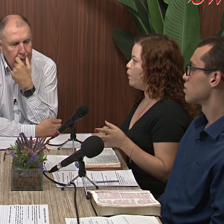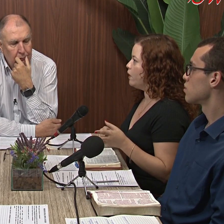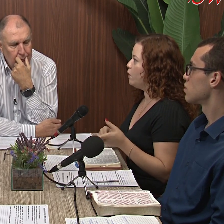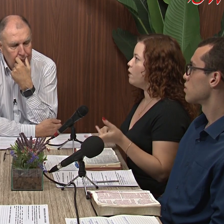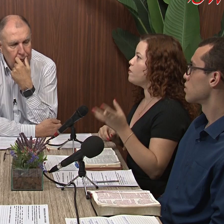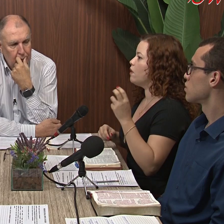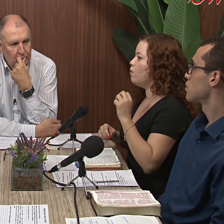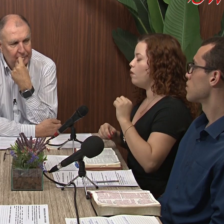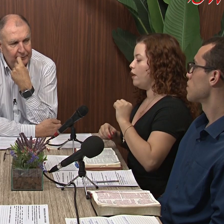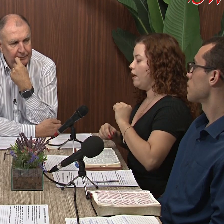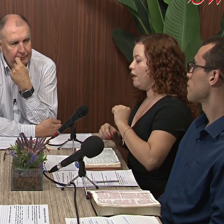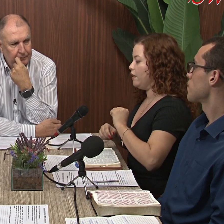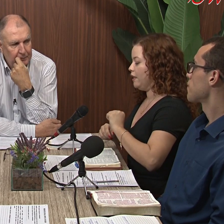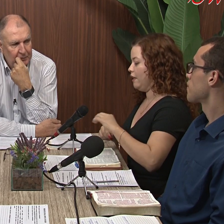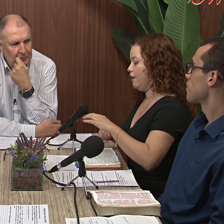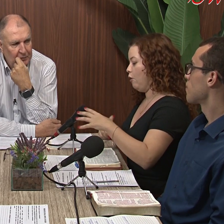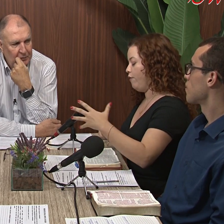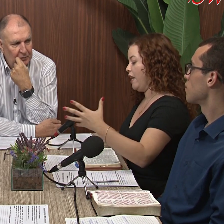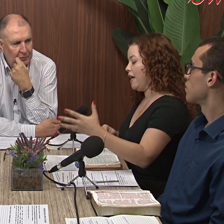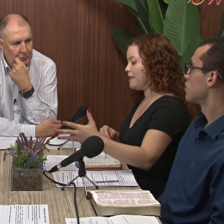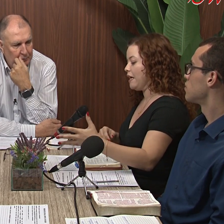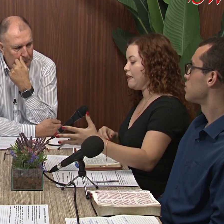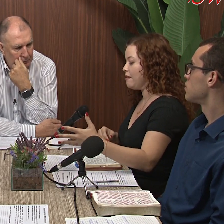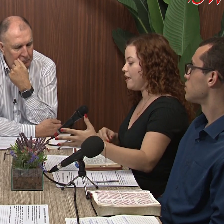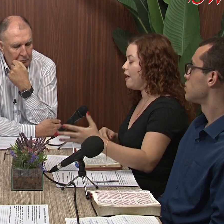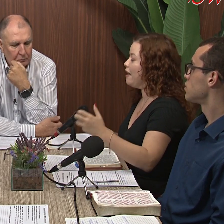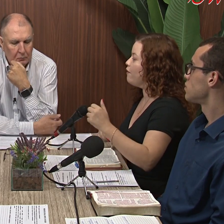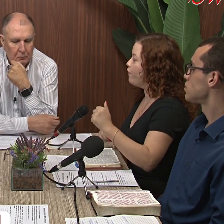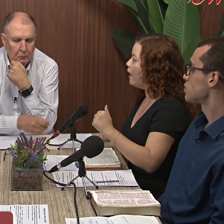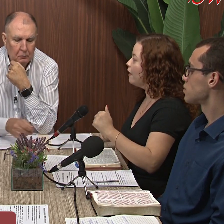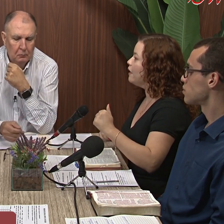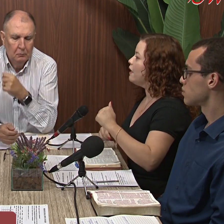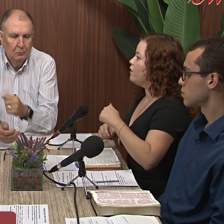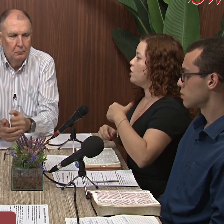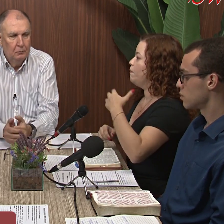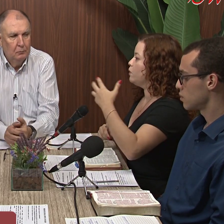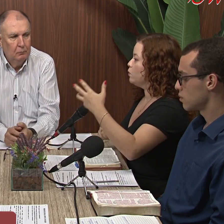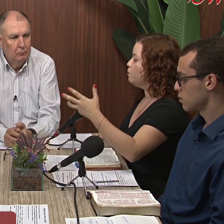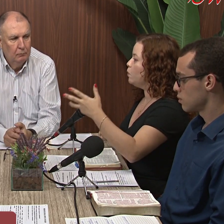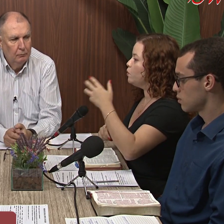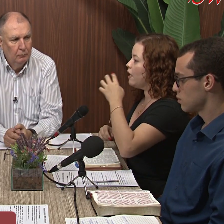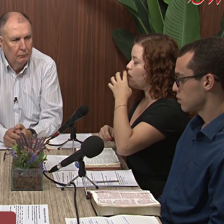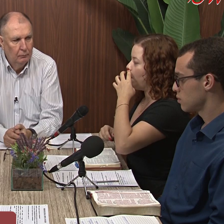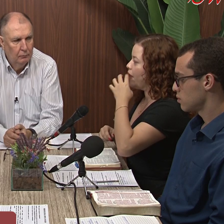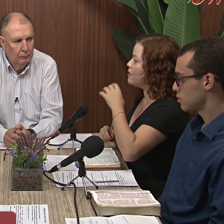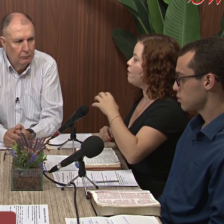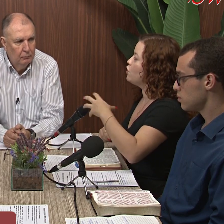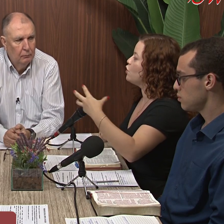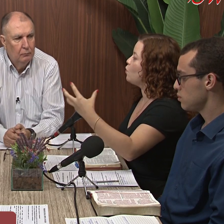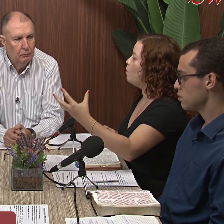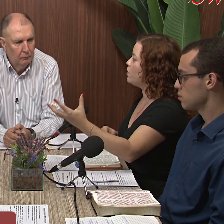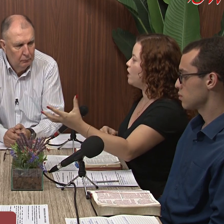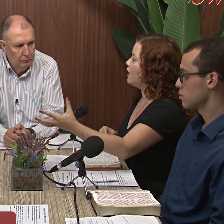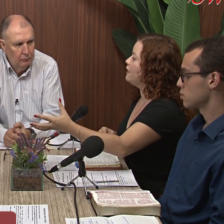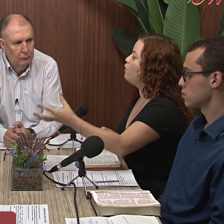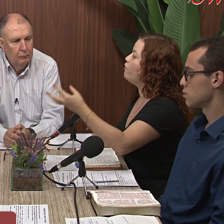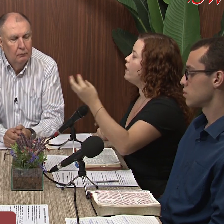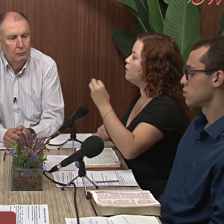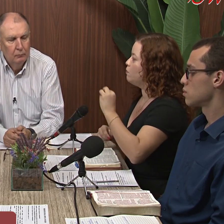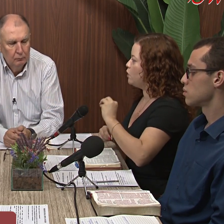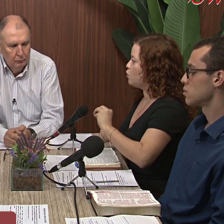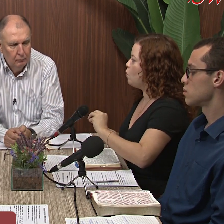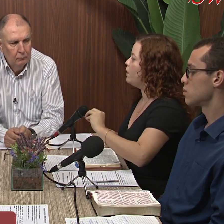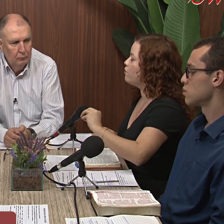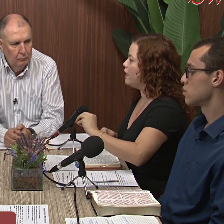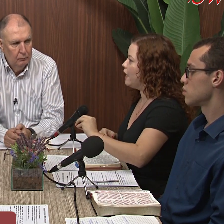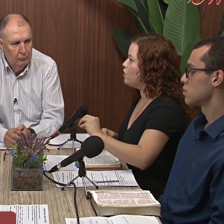ceia, porque o que o Senhor que oferece aquela ceia, ele fala, chama todo mundo e aí começam as desculpas, né? Cada um vai